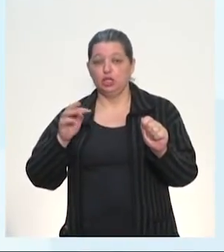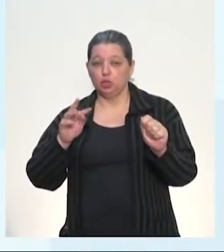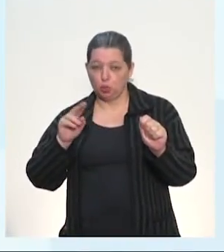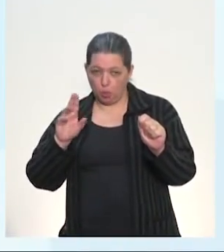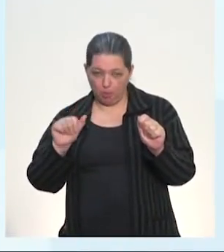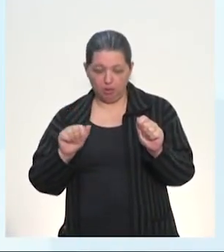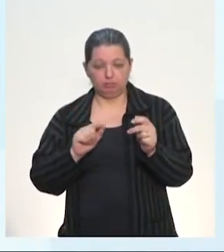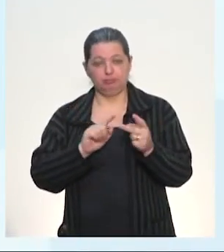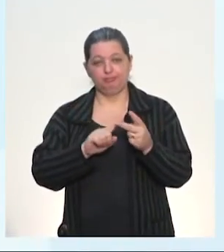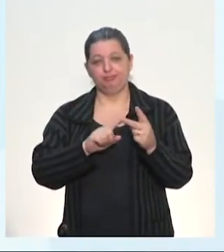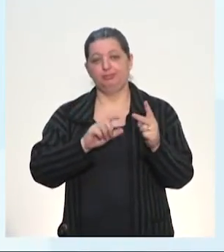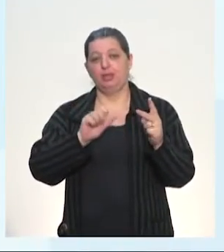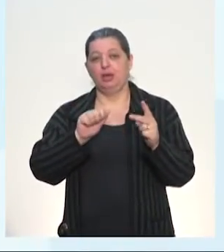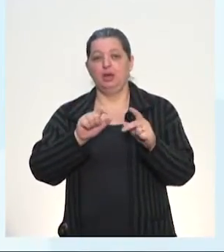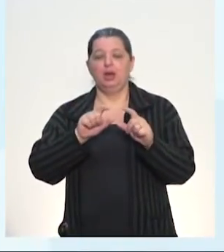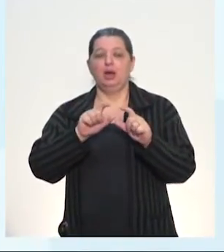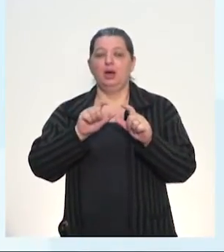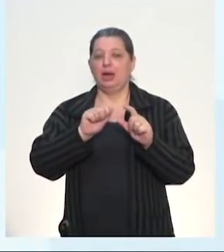Araraquara,